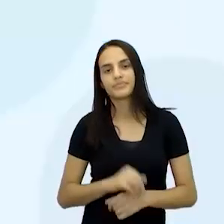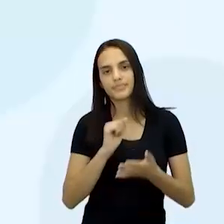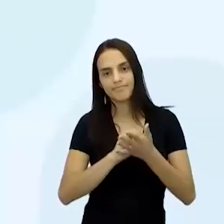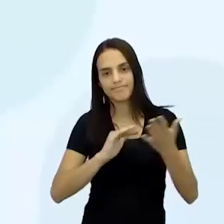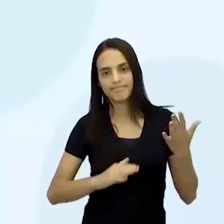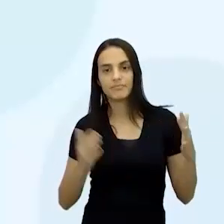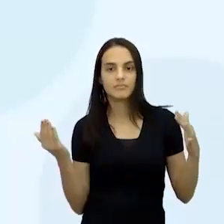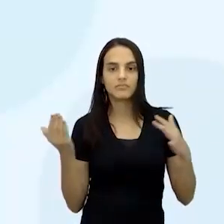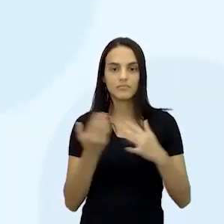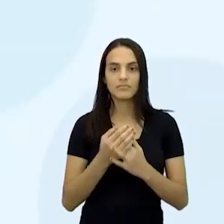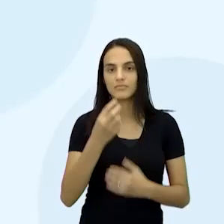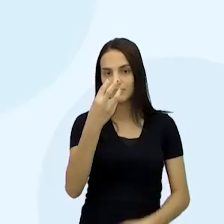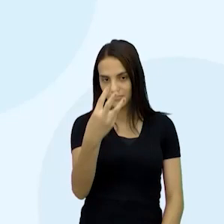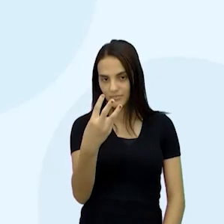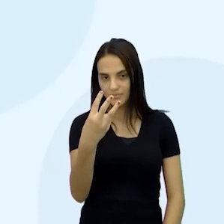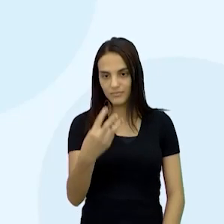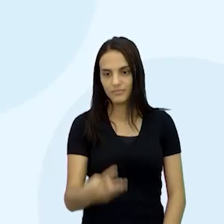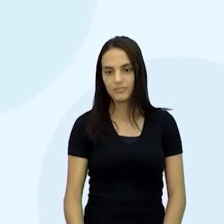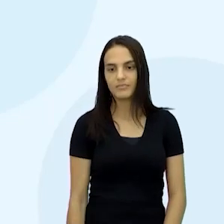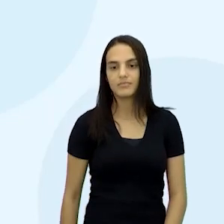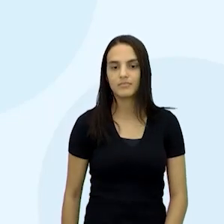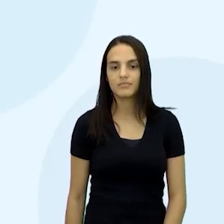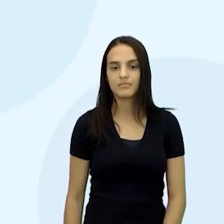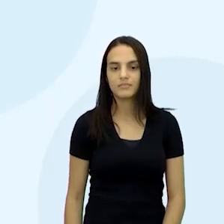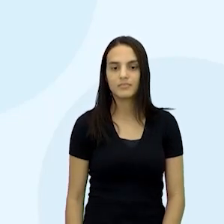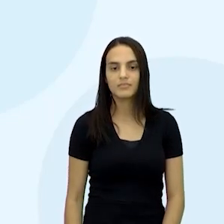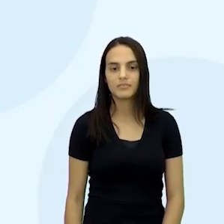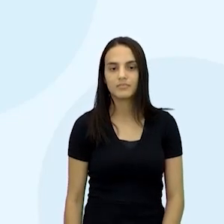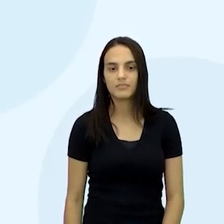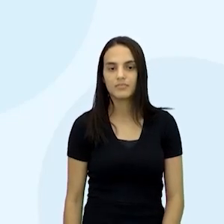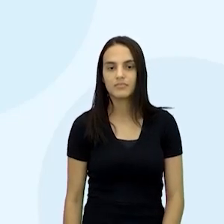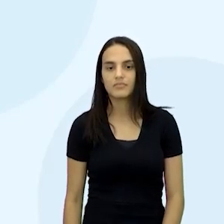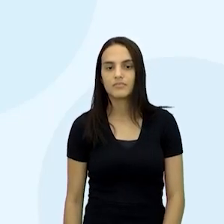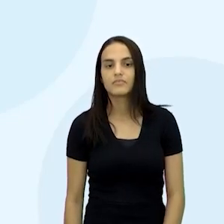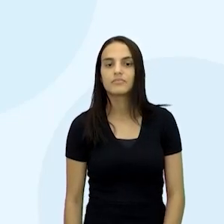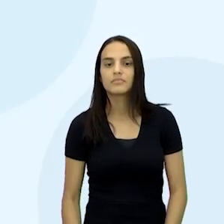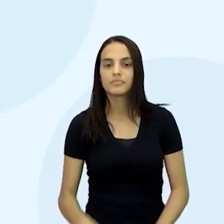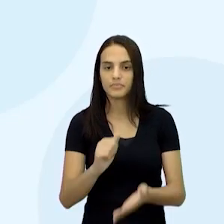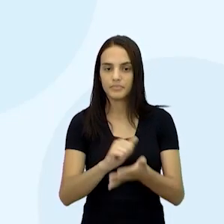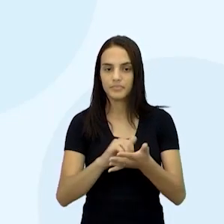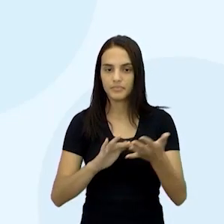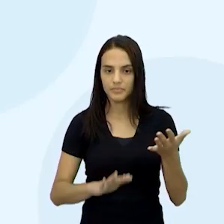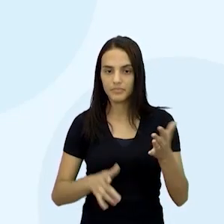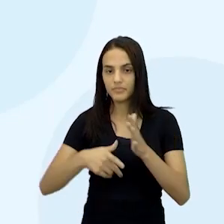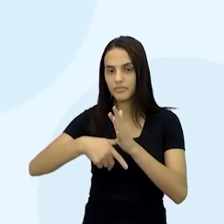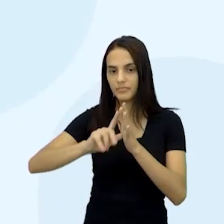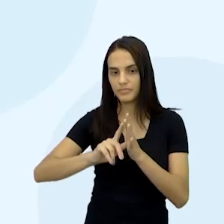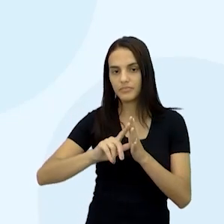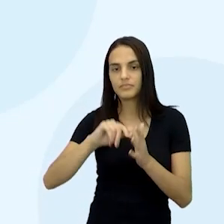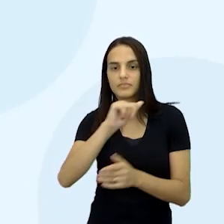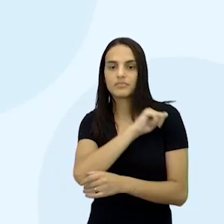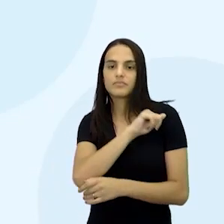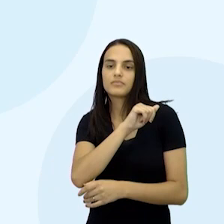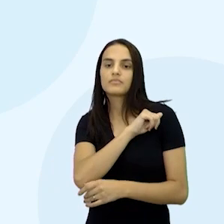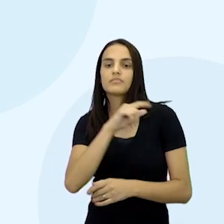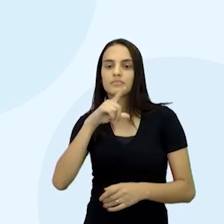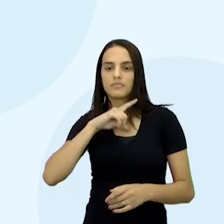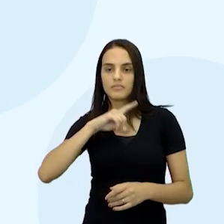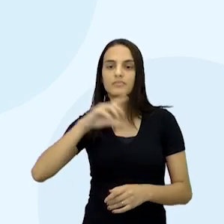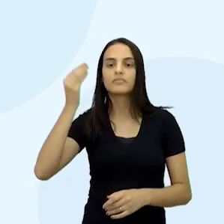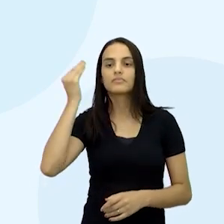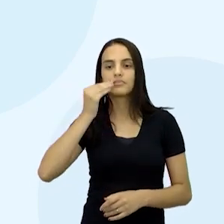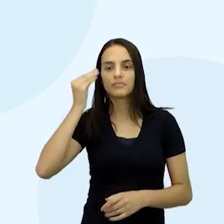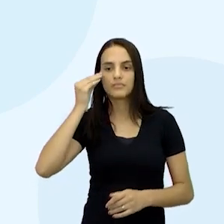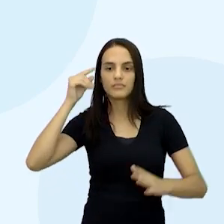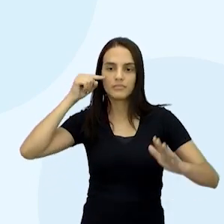3. Então estamos indo aí para a atividade integrada 3, né. Nas atividades anteriores, os estudantes